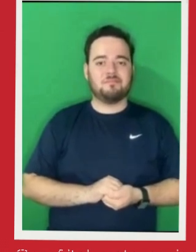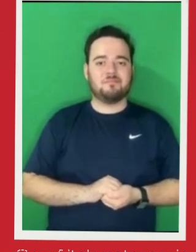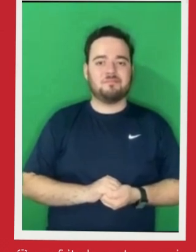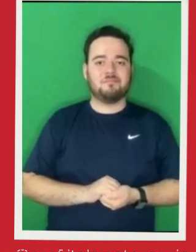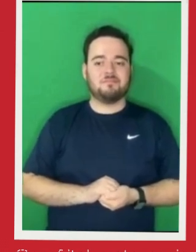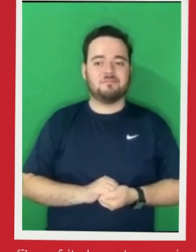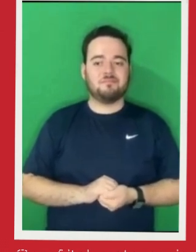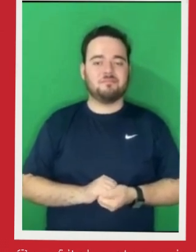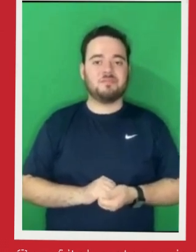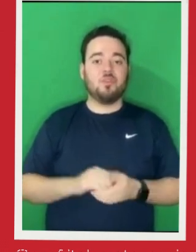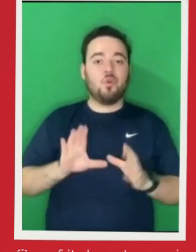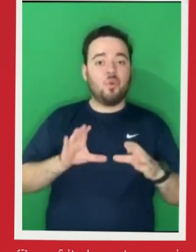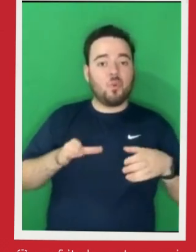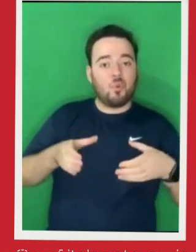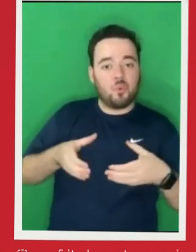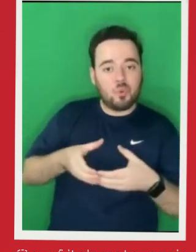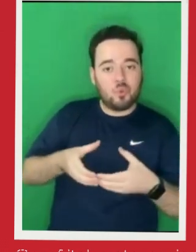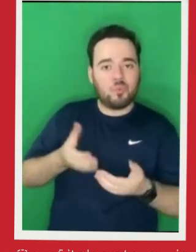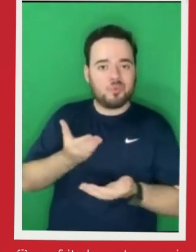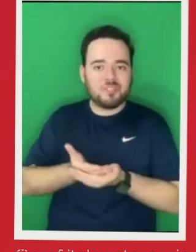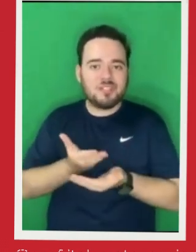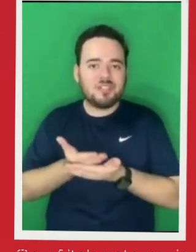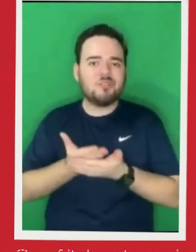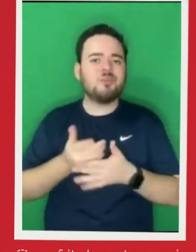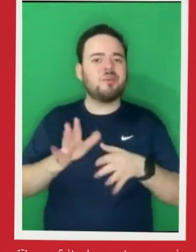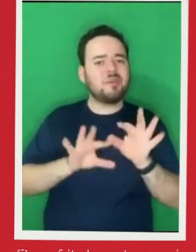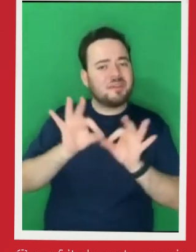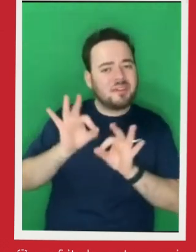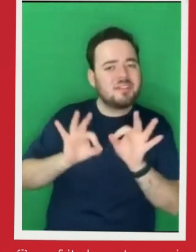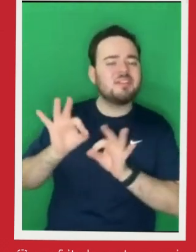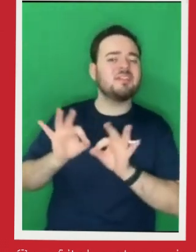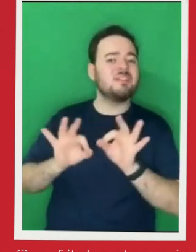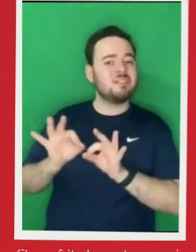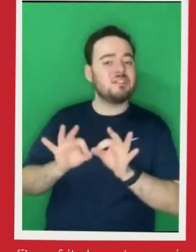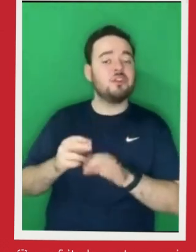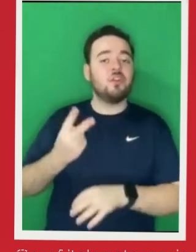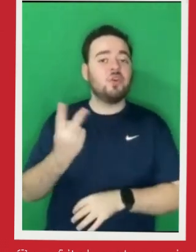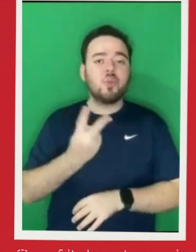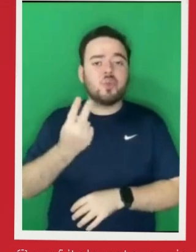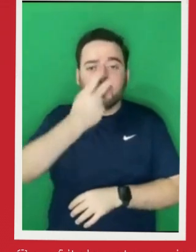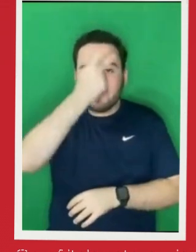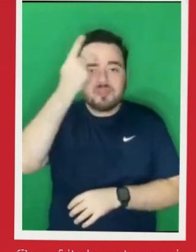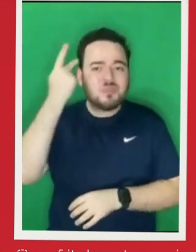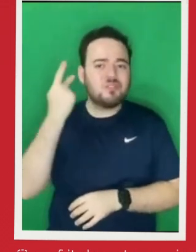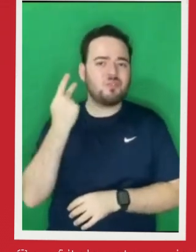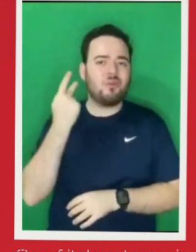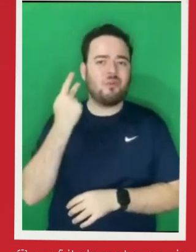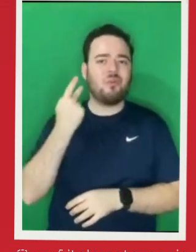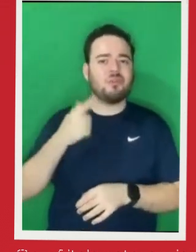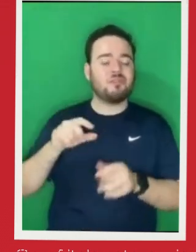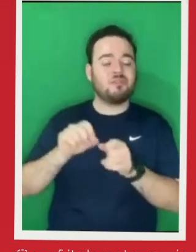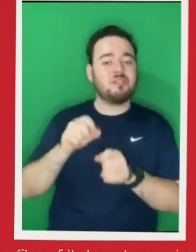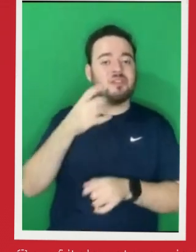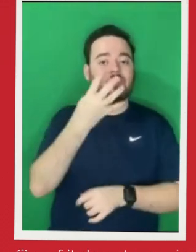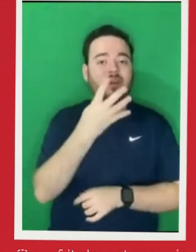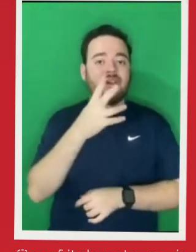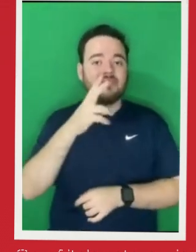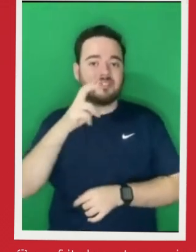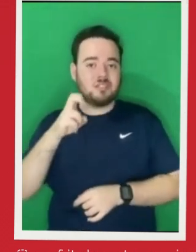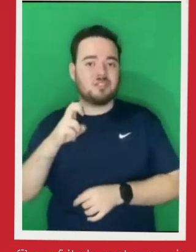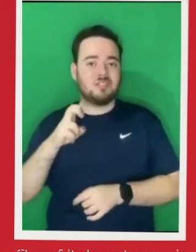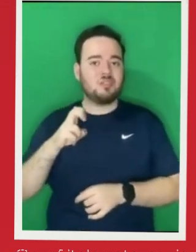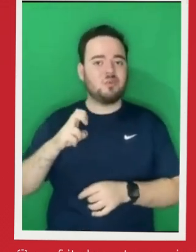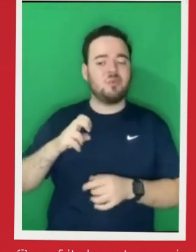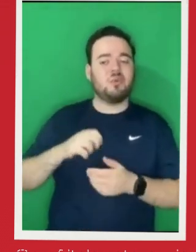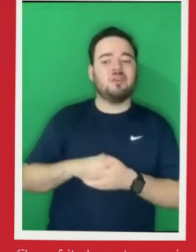Monta seu grupo de leitura, faz isso, já sei, faz isso com 2 pessoas, e aí vocês vão fazer 4, 5 anos como a gente faz,